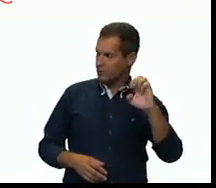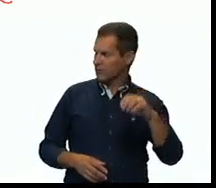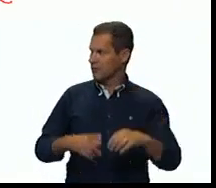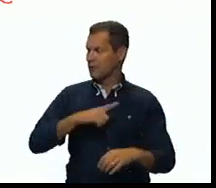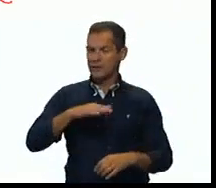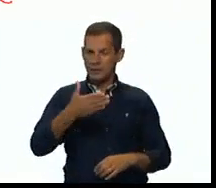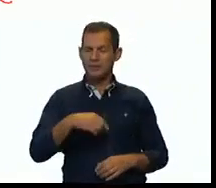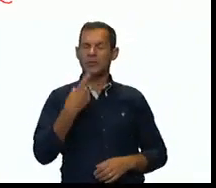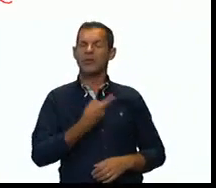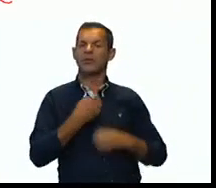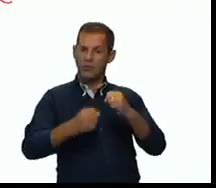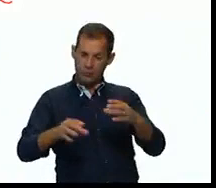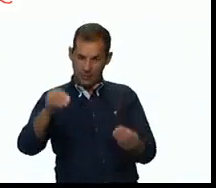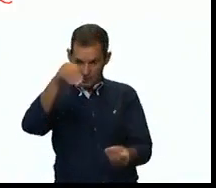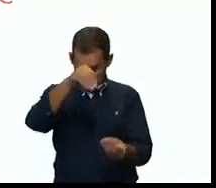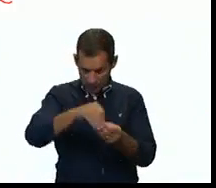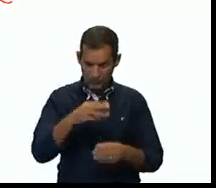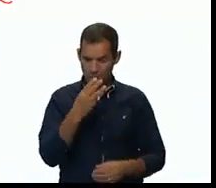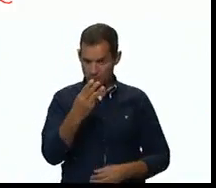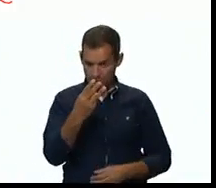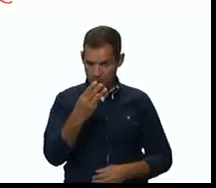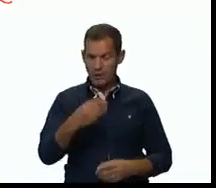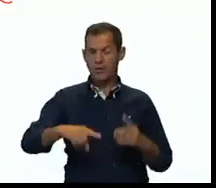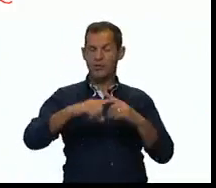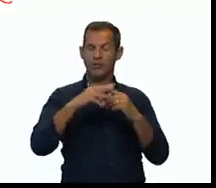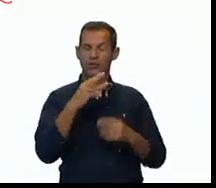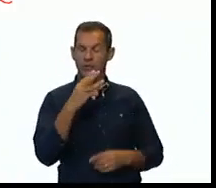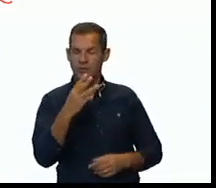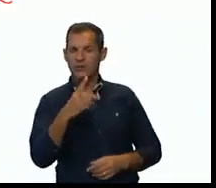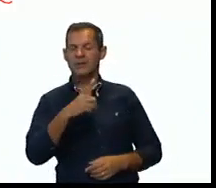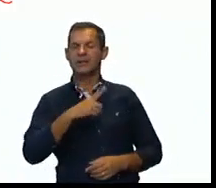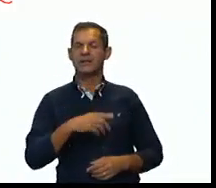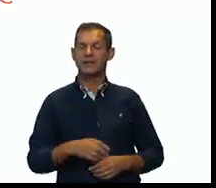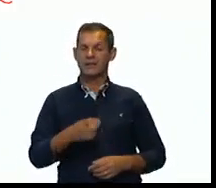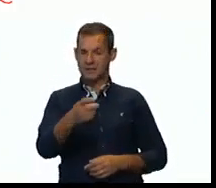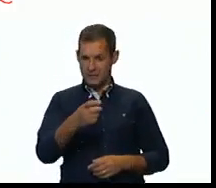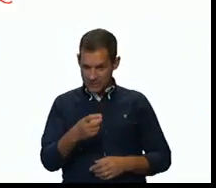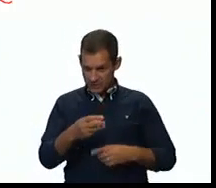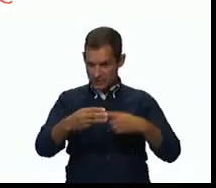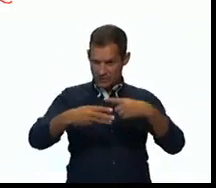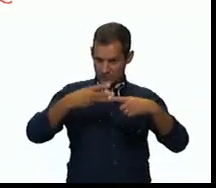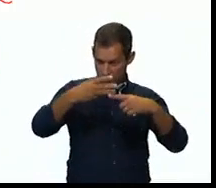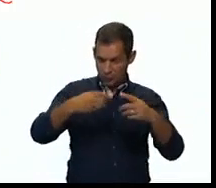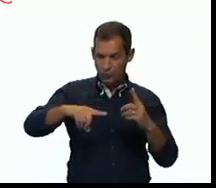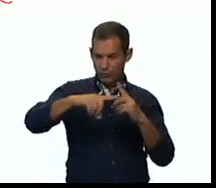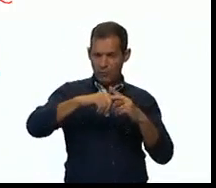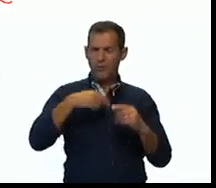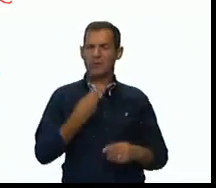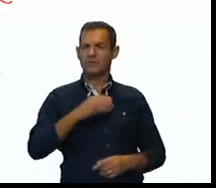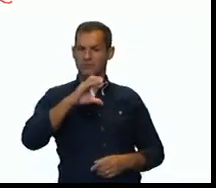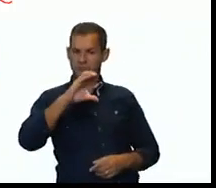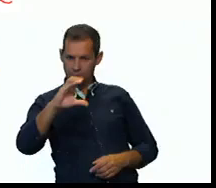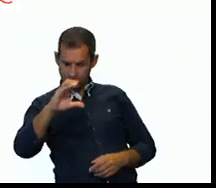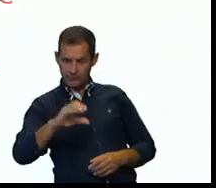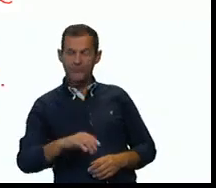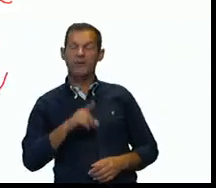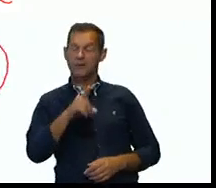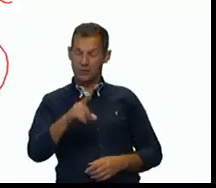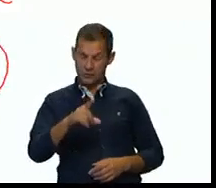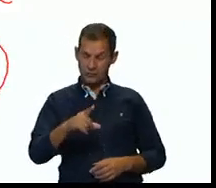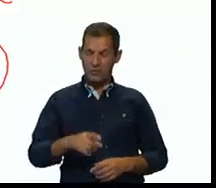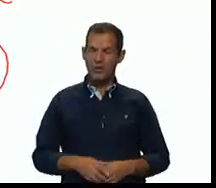Tendo assim aqui, a gente pode simplificar o 3 com 3, nós vamos ter x ao cubo mais a nossa constante. Se